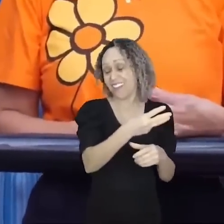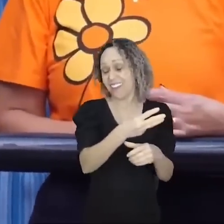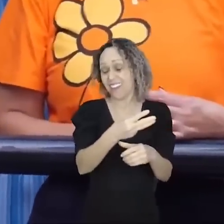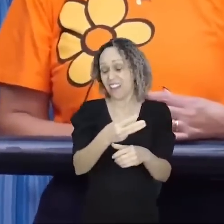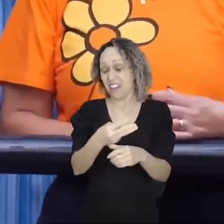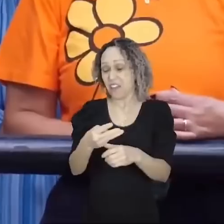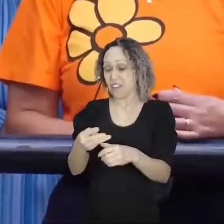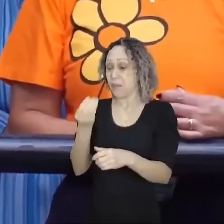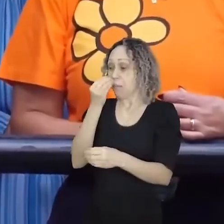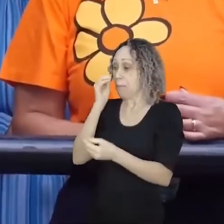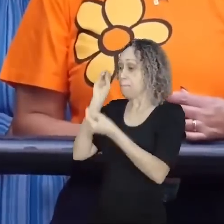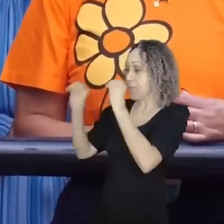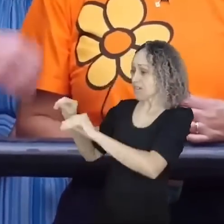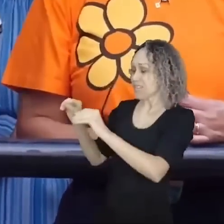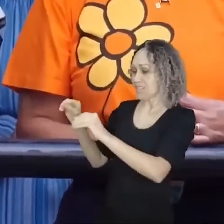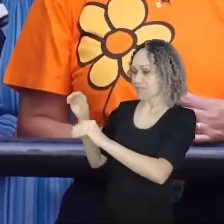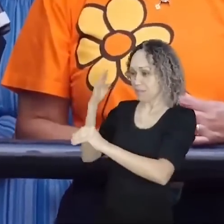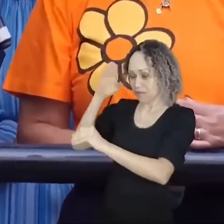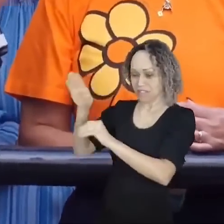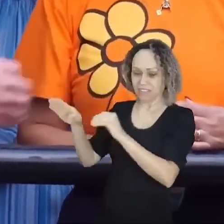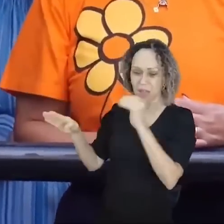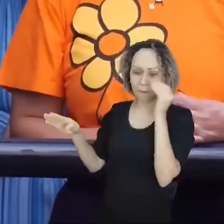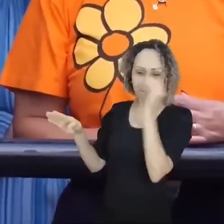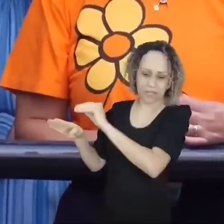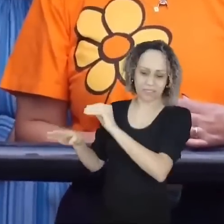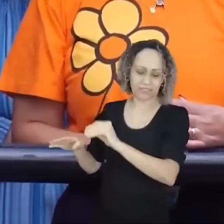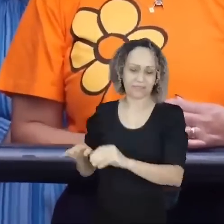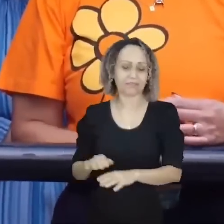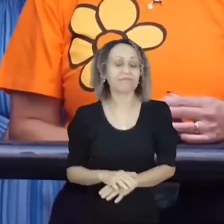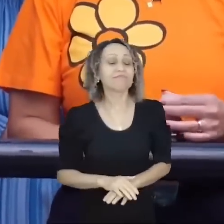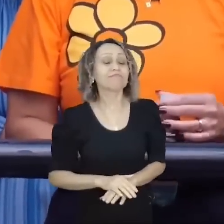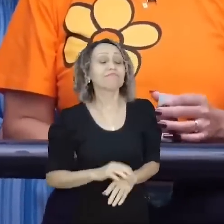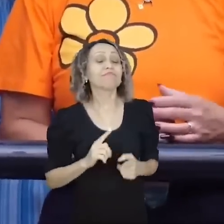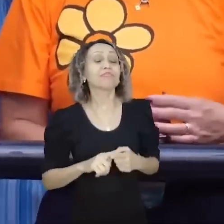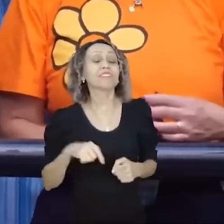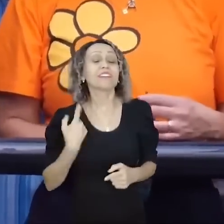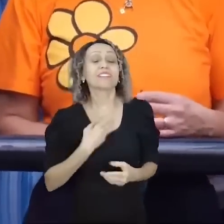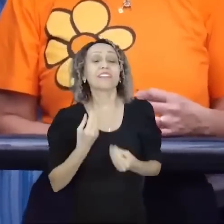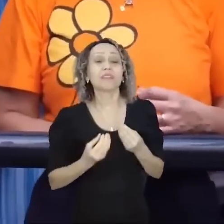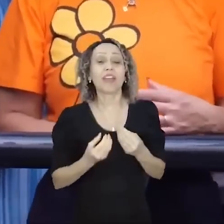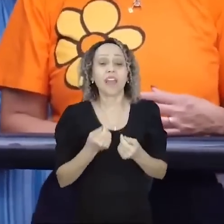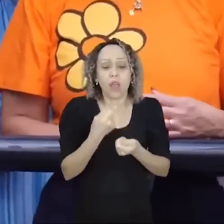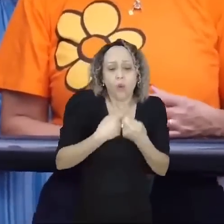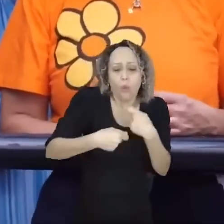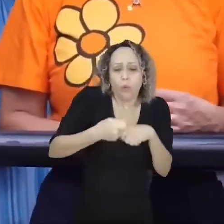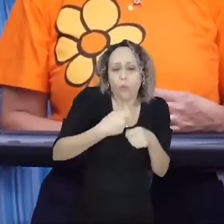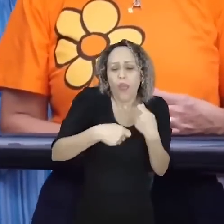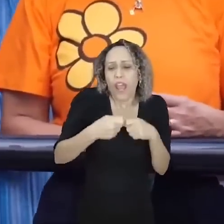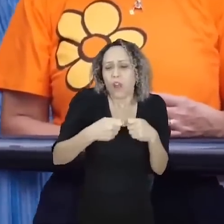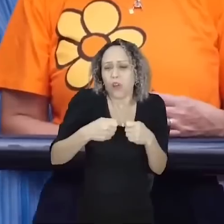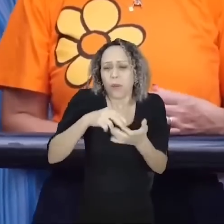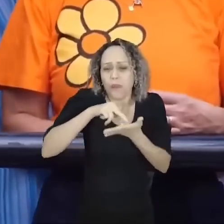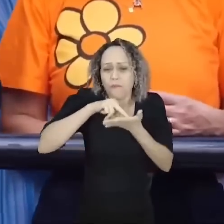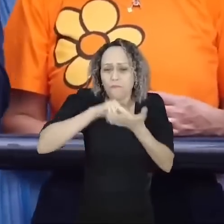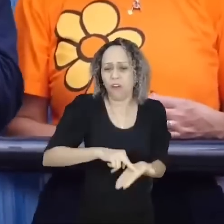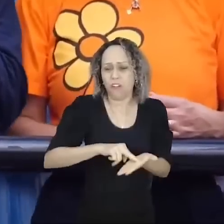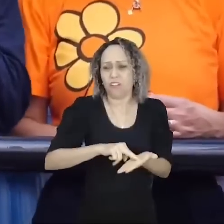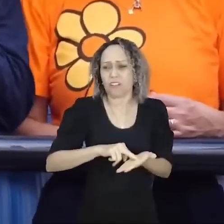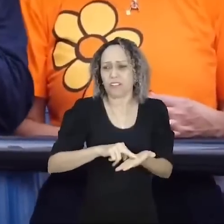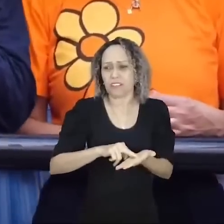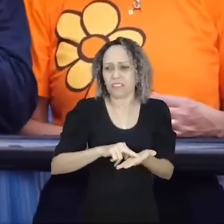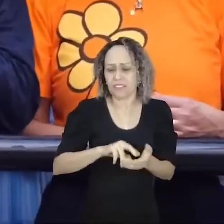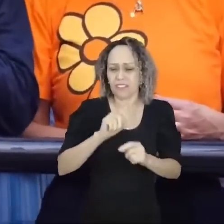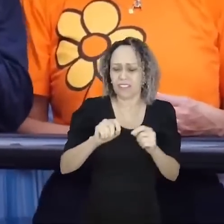porque o que a gente quer que lá é uma economia sólida o que a gente quer financiar Bic pequena